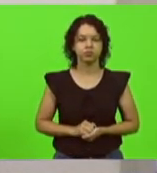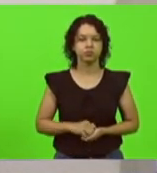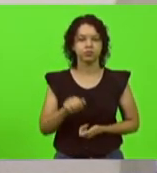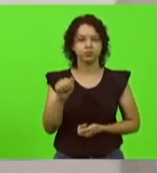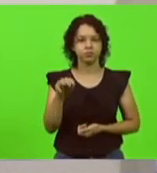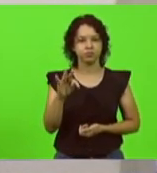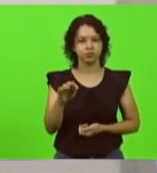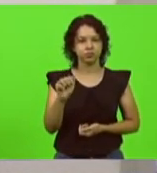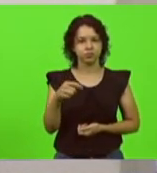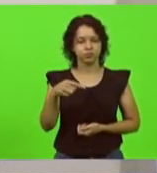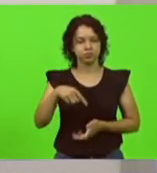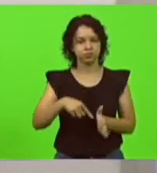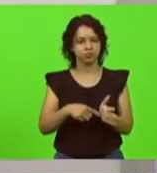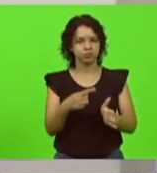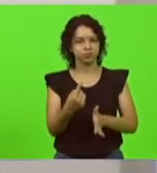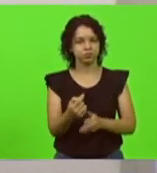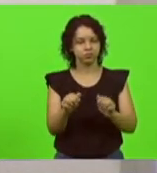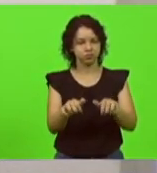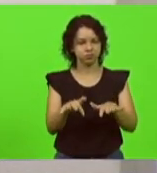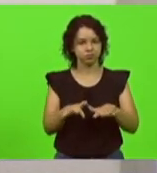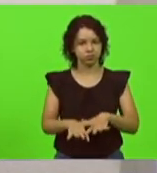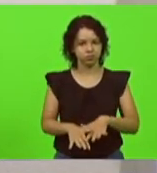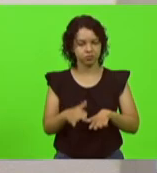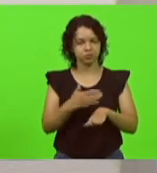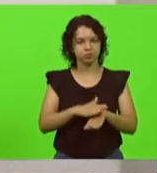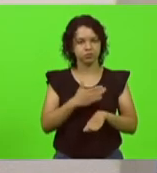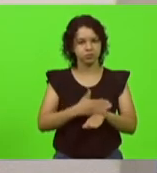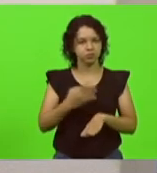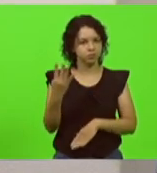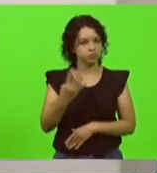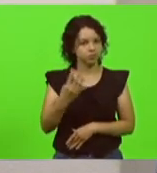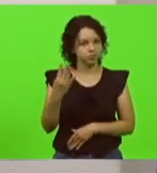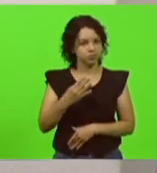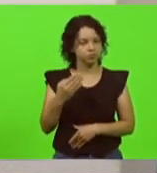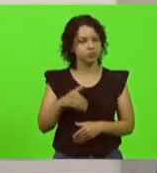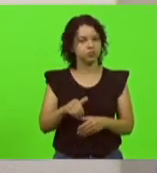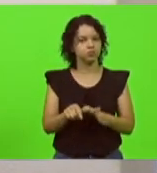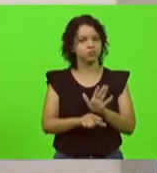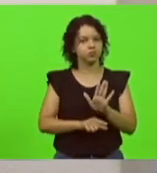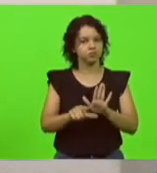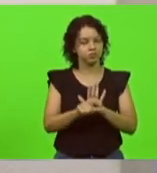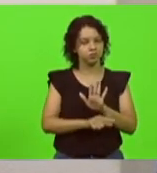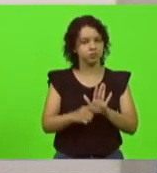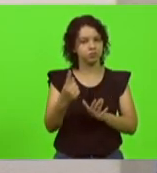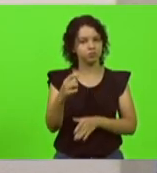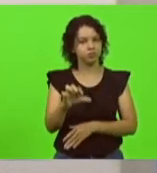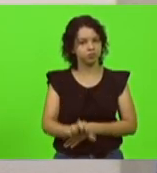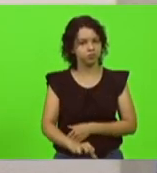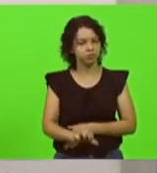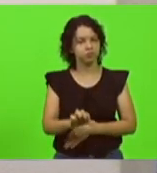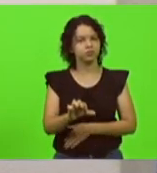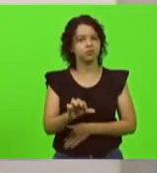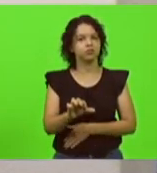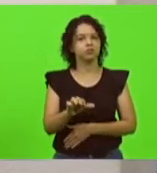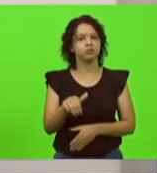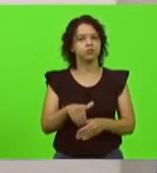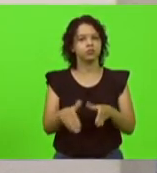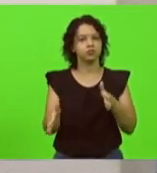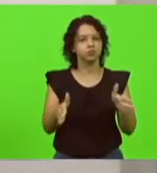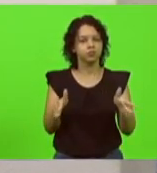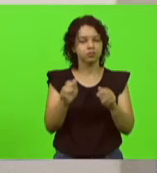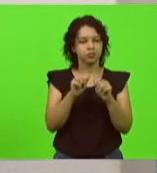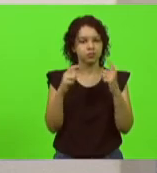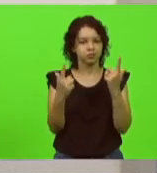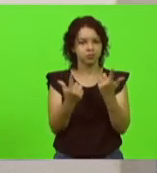primeira sessão preparatória da quarta sessão legislativa da 19ª legislatura da Assembleia Legislativa do Estado de Santa